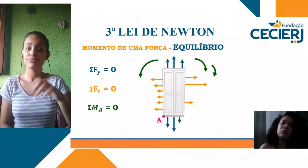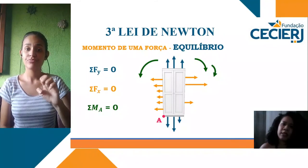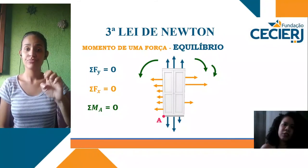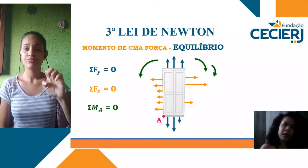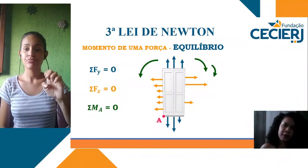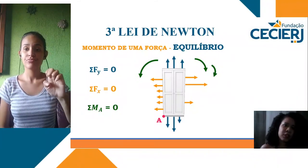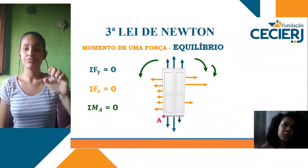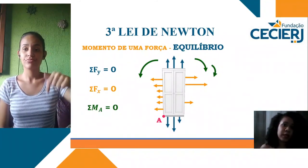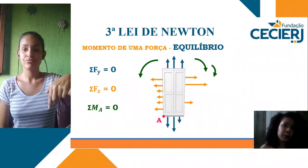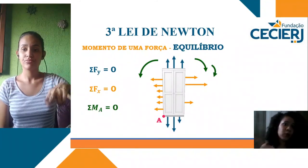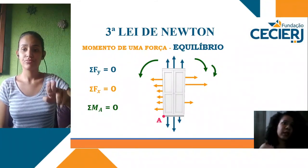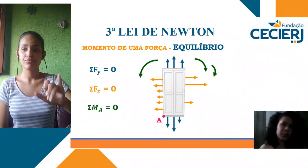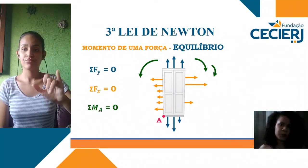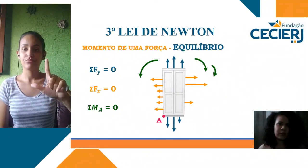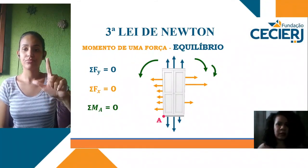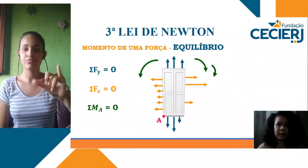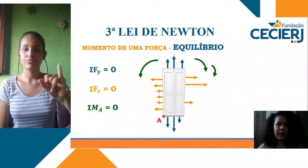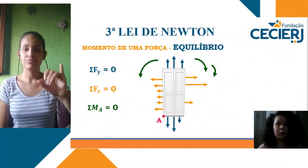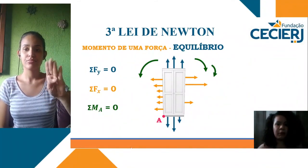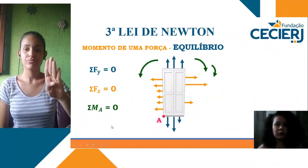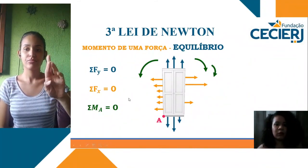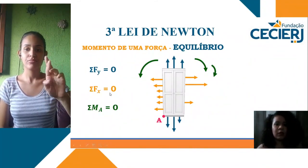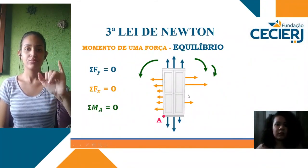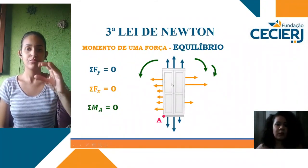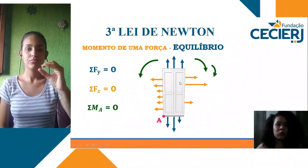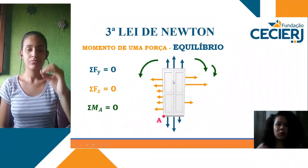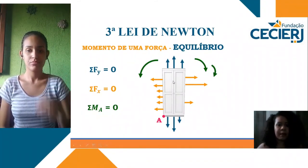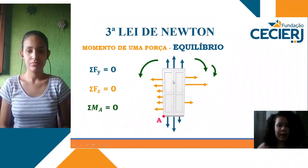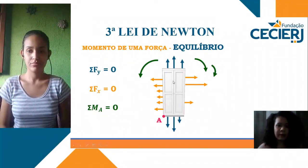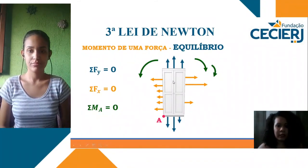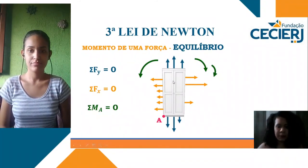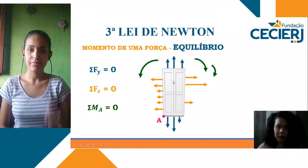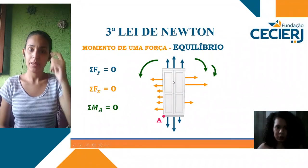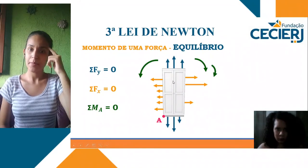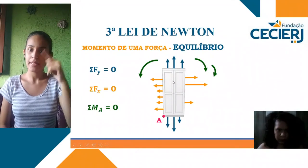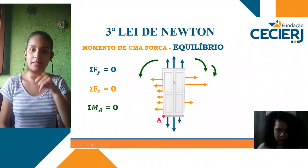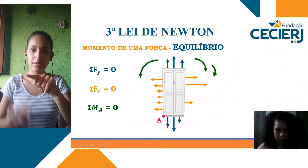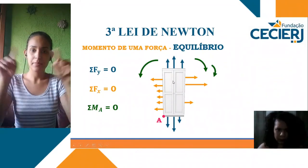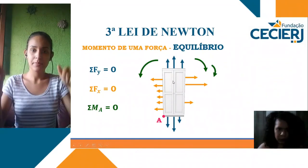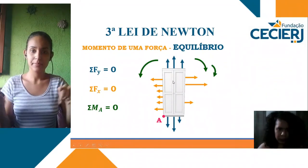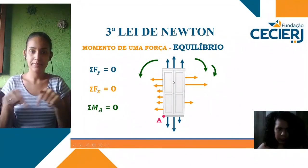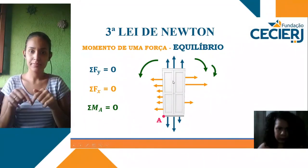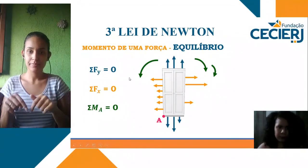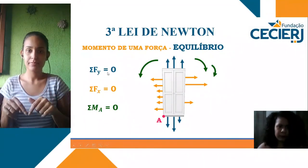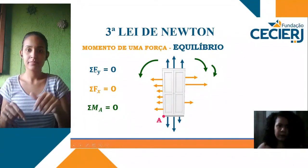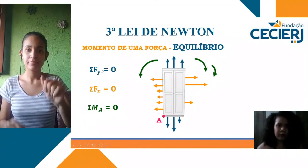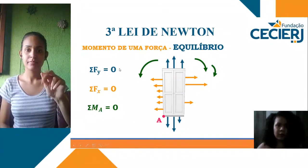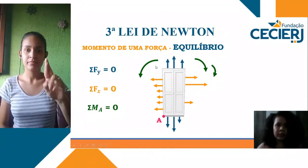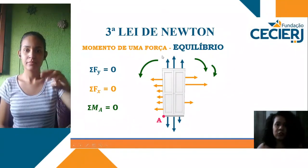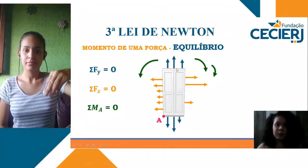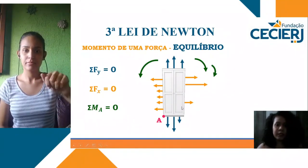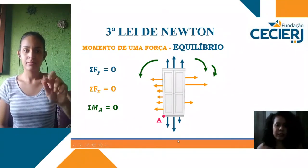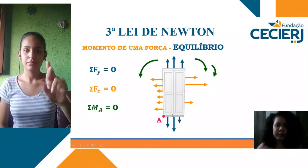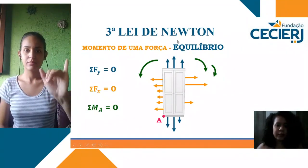eu deixei para já explicar por que a gente precisa trabalhar momento. Temos um armário aqui branco, simples, clean,